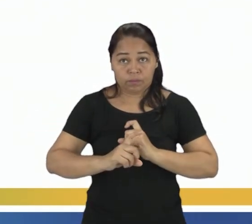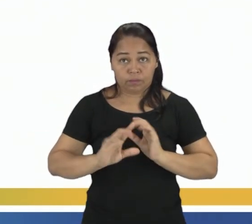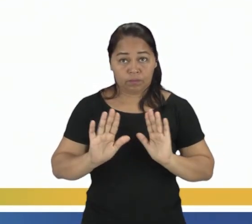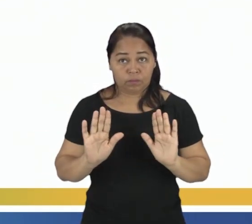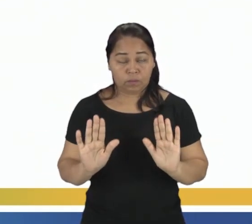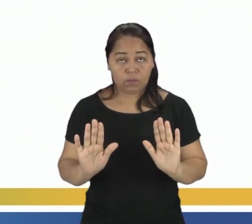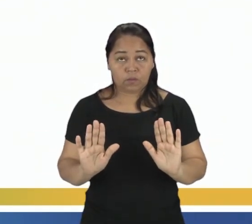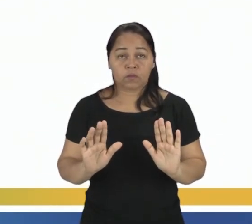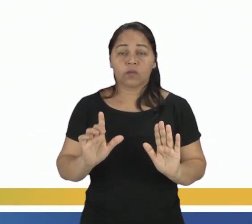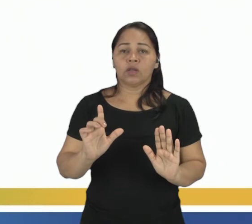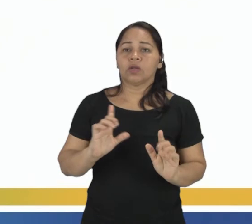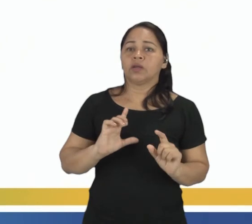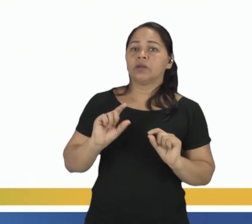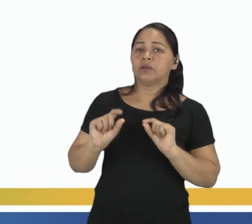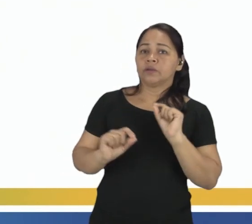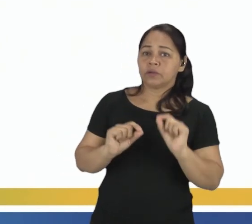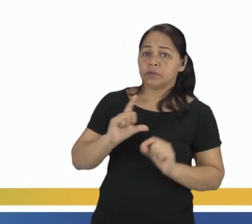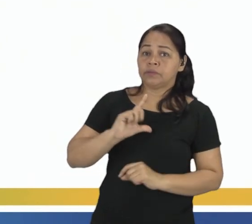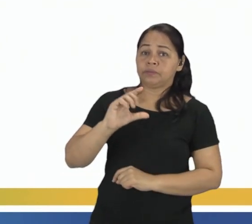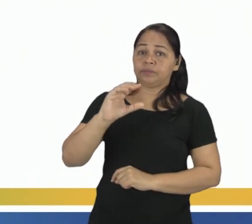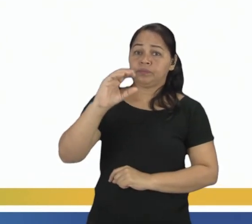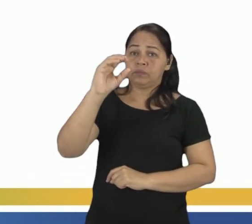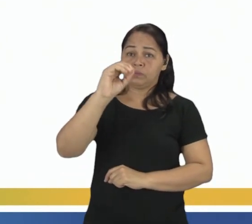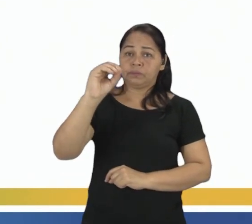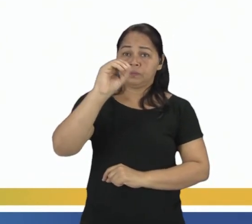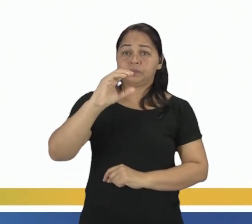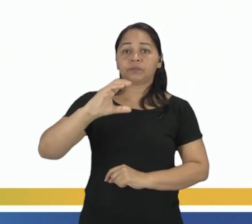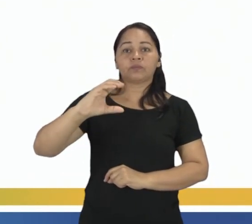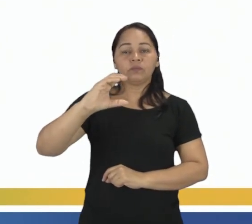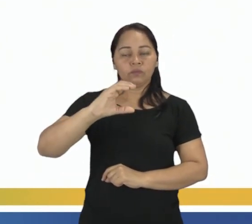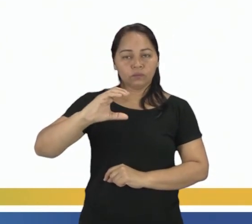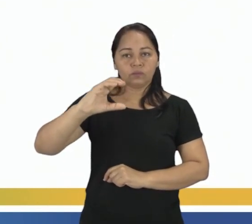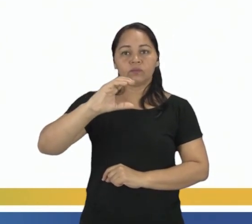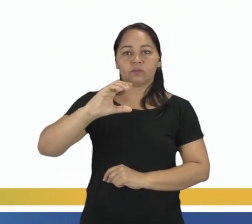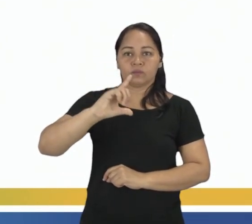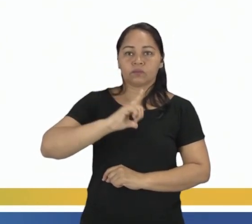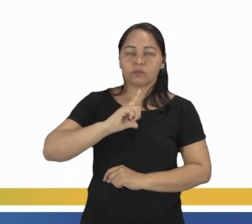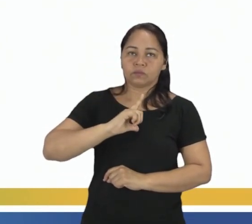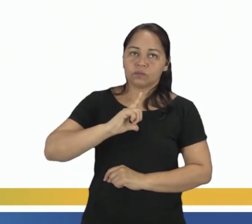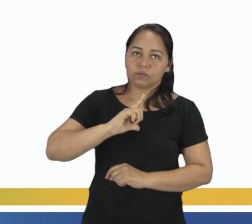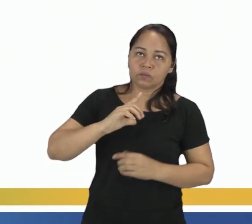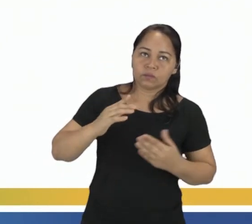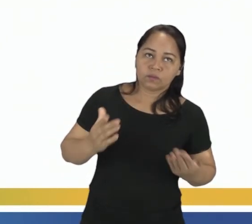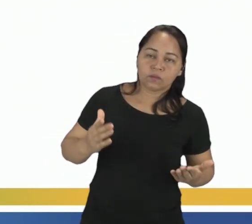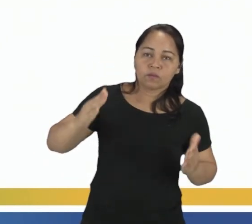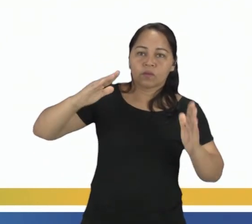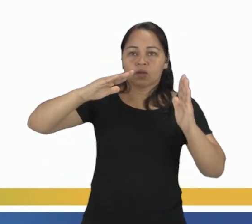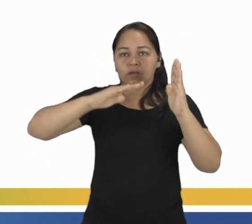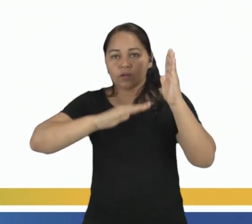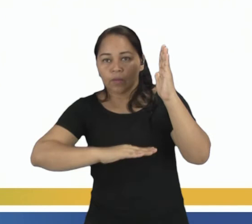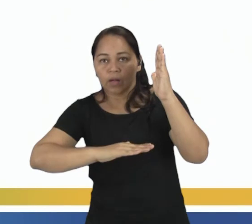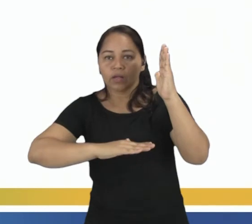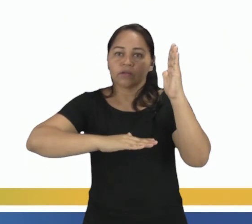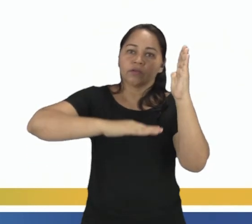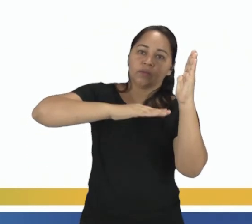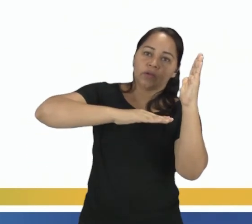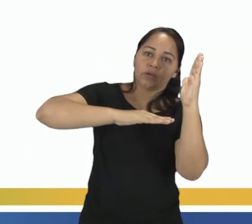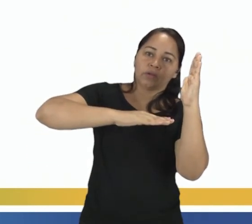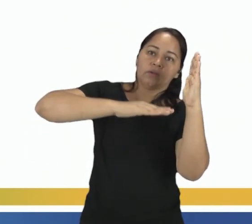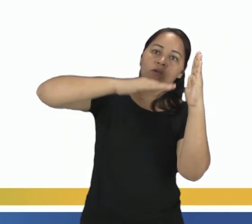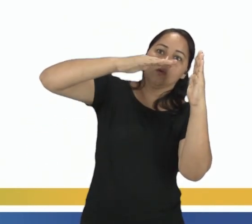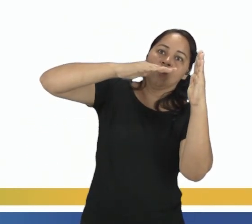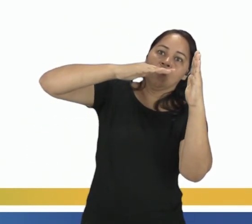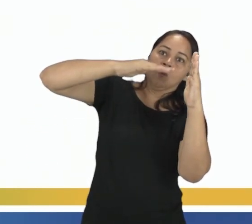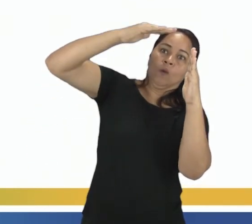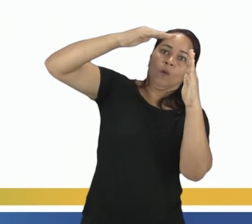intervalos de temperatura em graus Celsius, com as classificações muito baixa, baixa, média, alta e